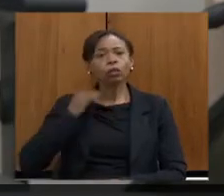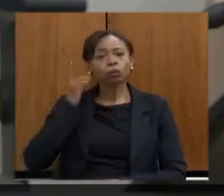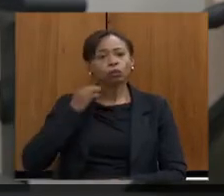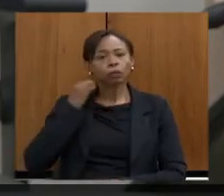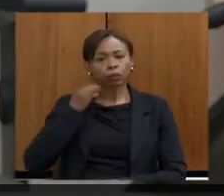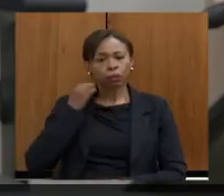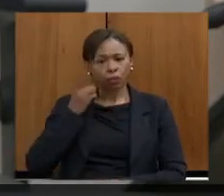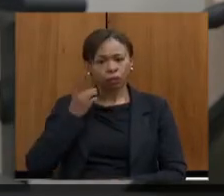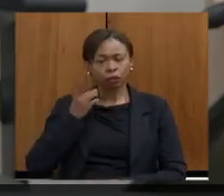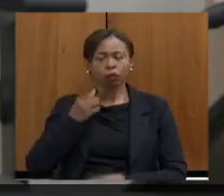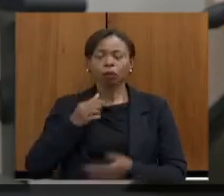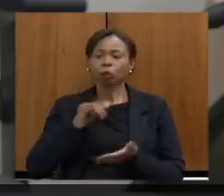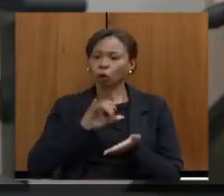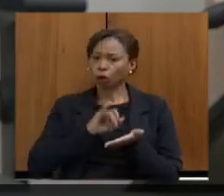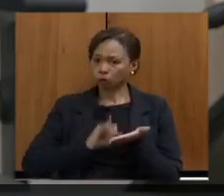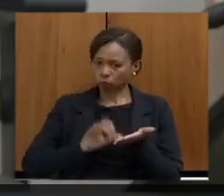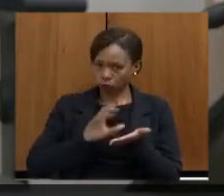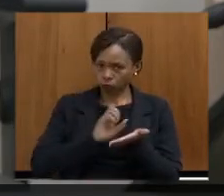de inscrição.